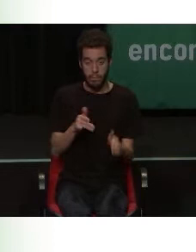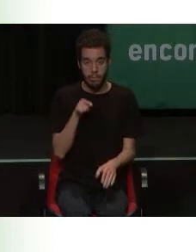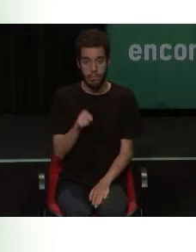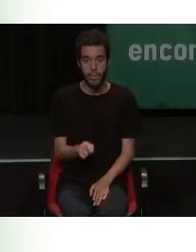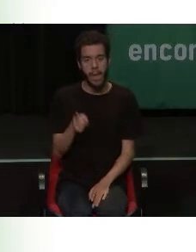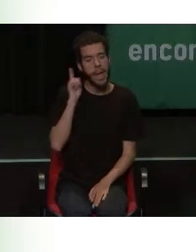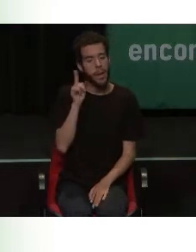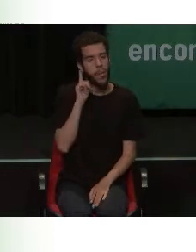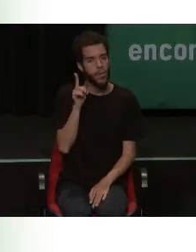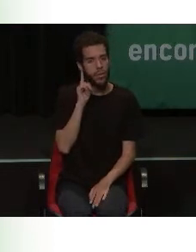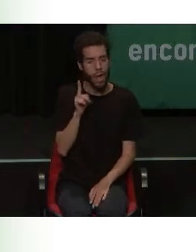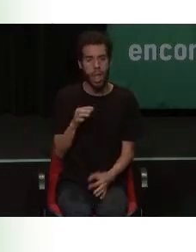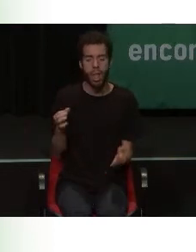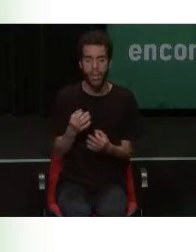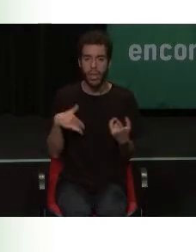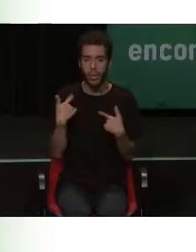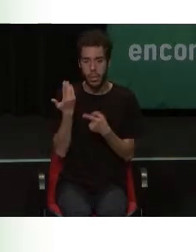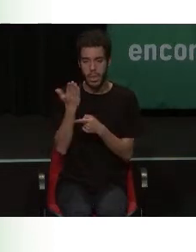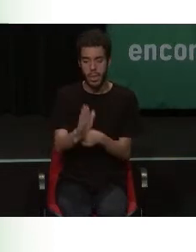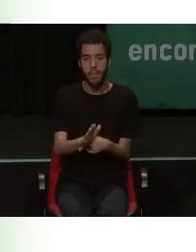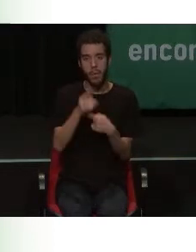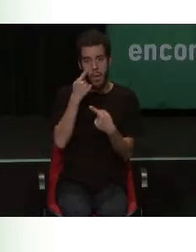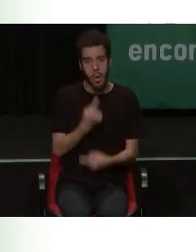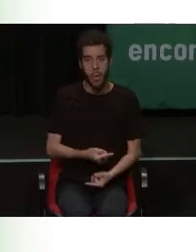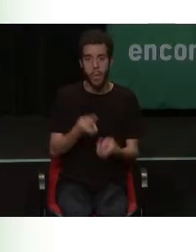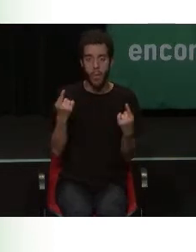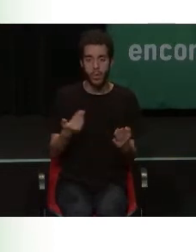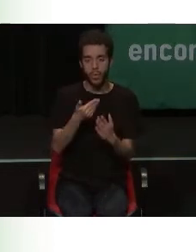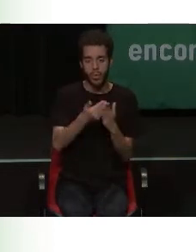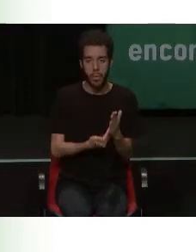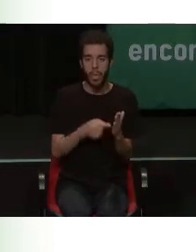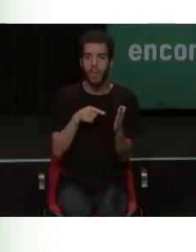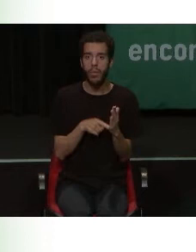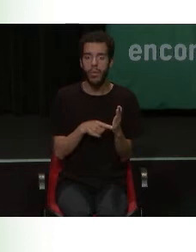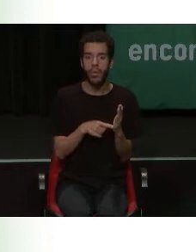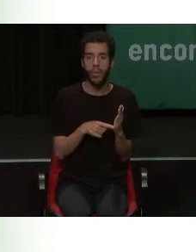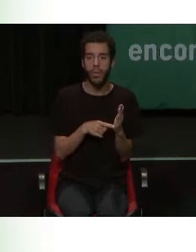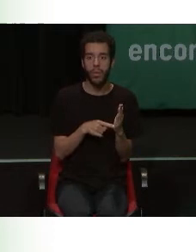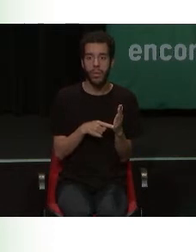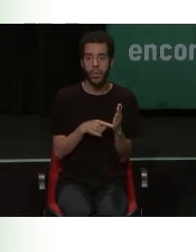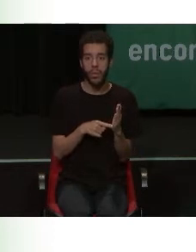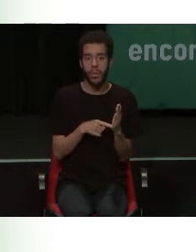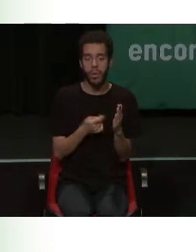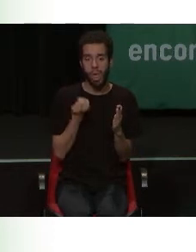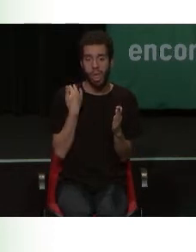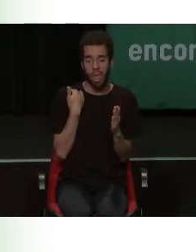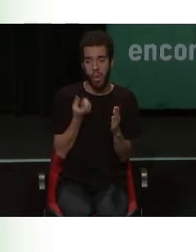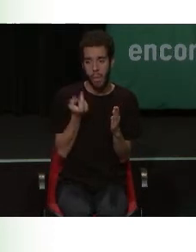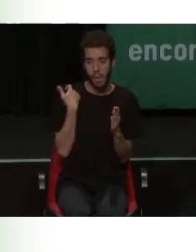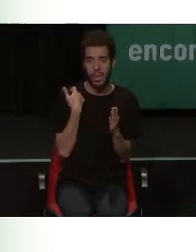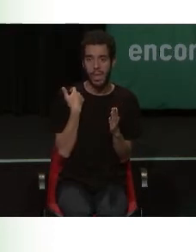mais importante, e eu dou-vos um exemplo de um documento que foi agora, recentemente, o ano